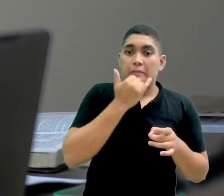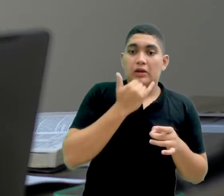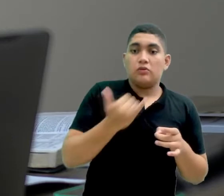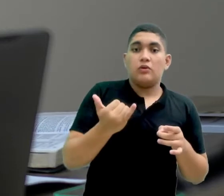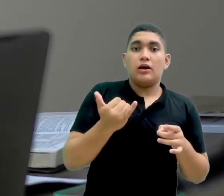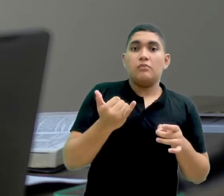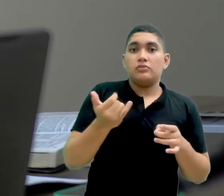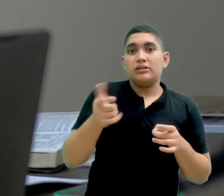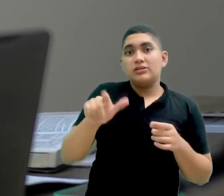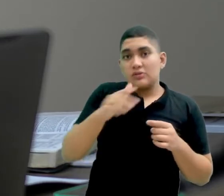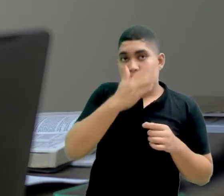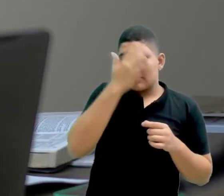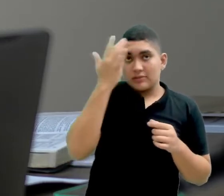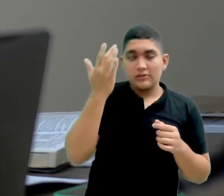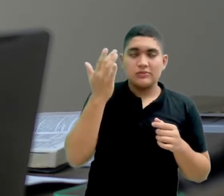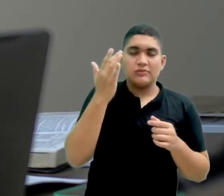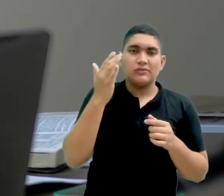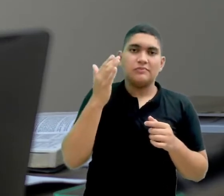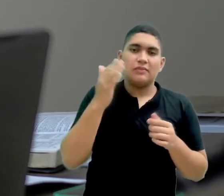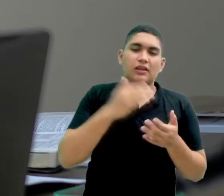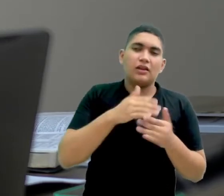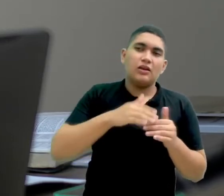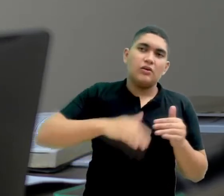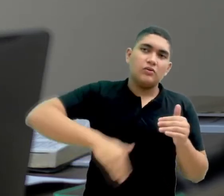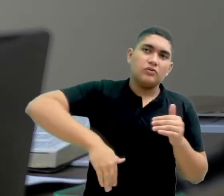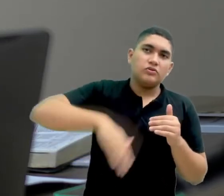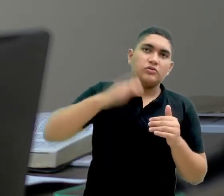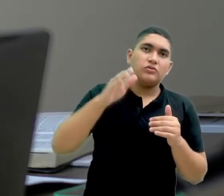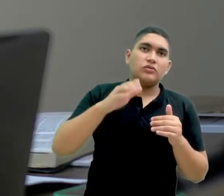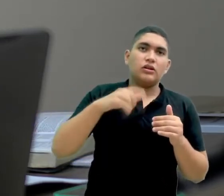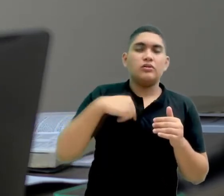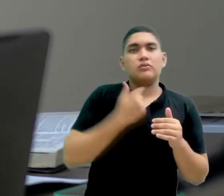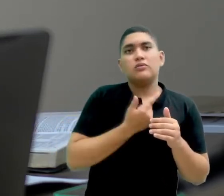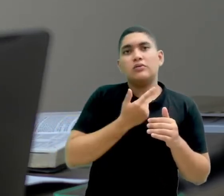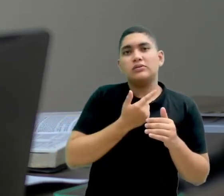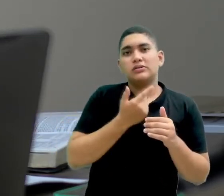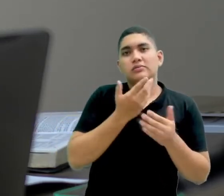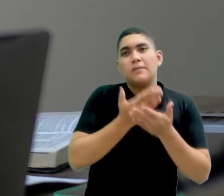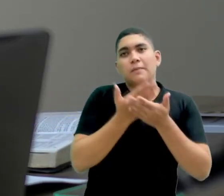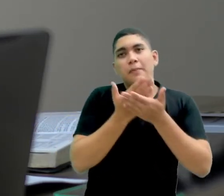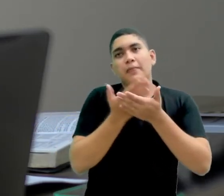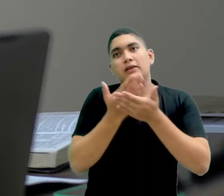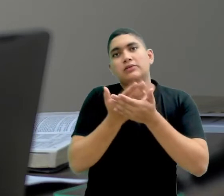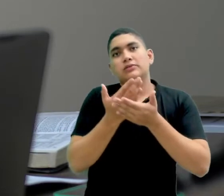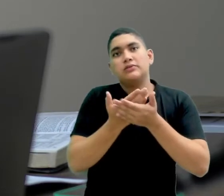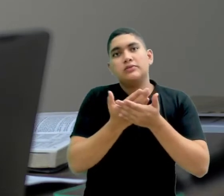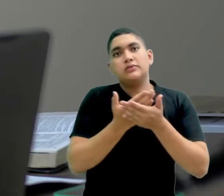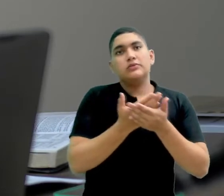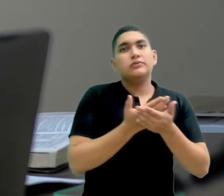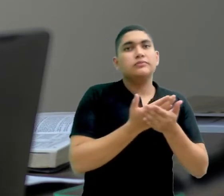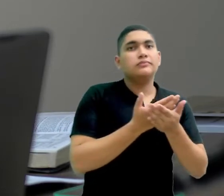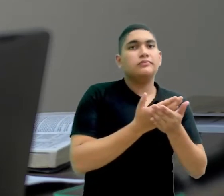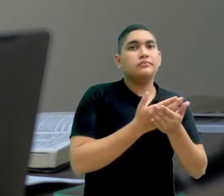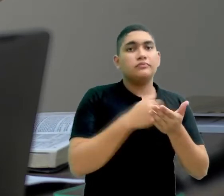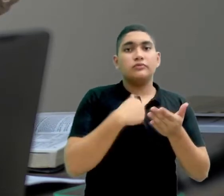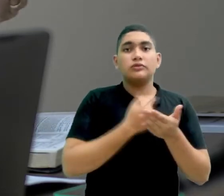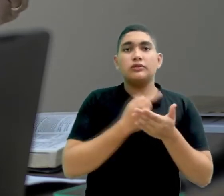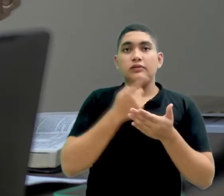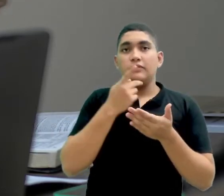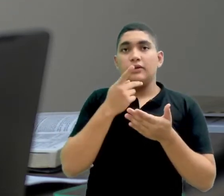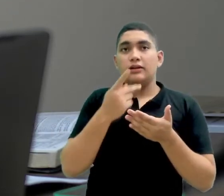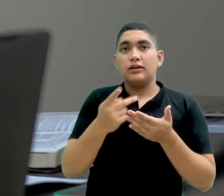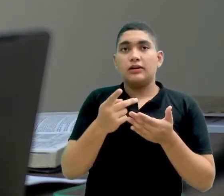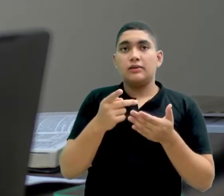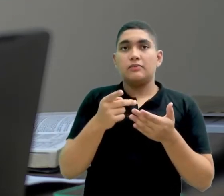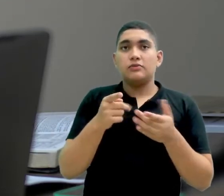profundo. E seguindo aqui a nossa lição, evitando a desavença, nós iremos falar do